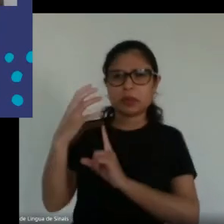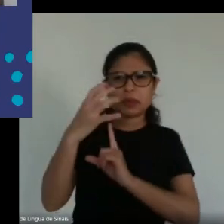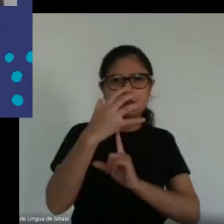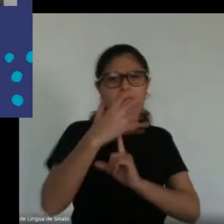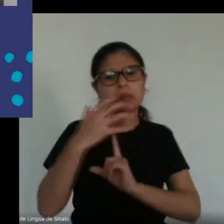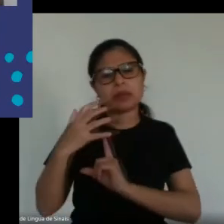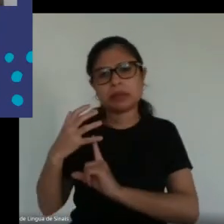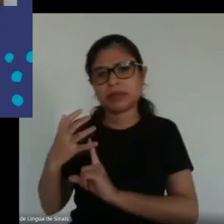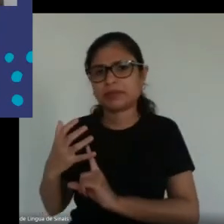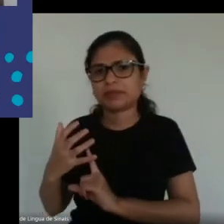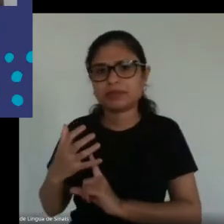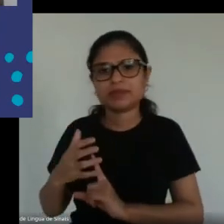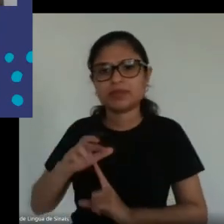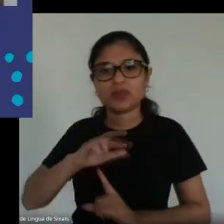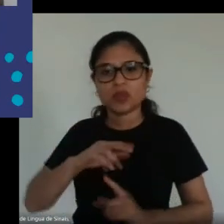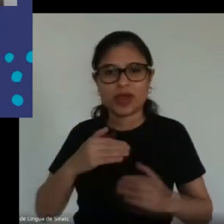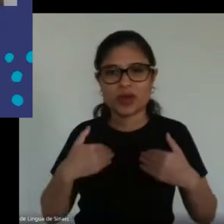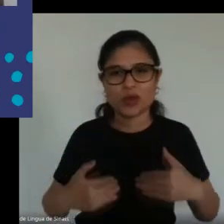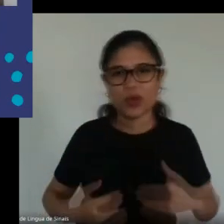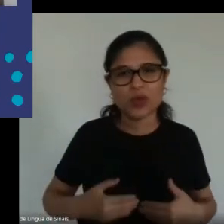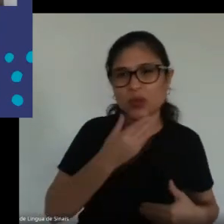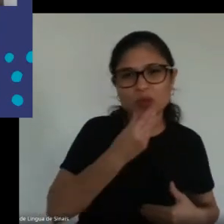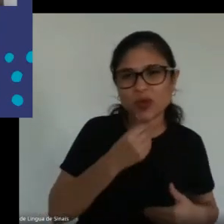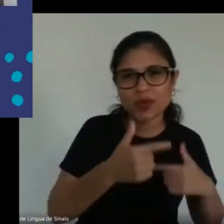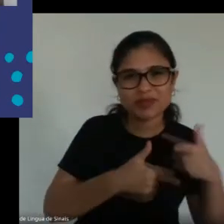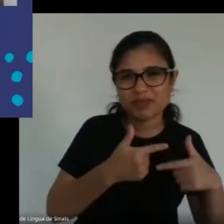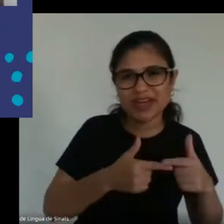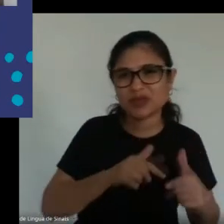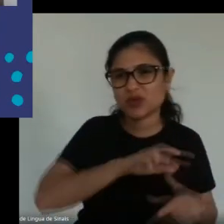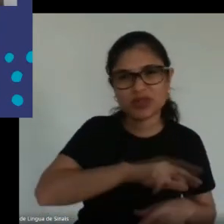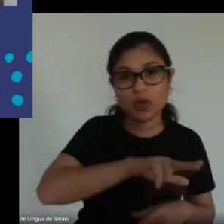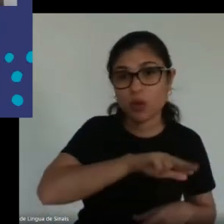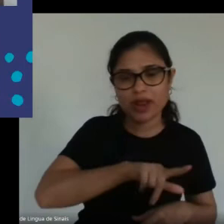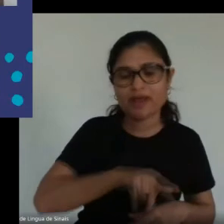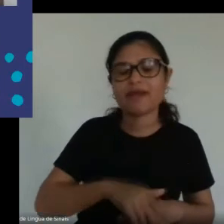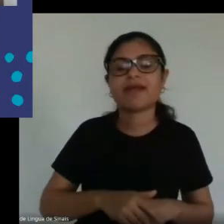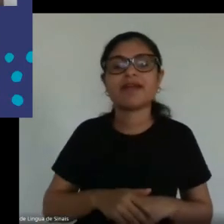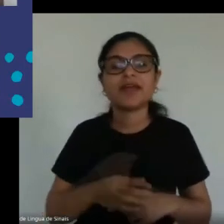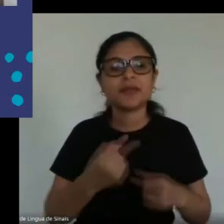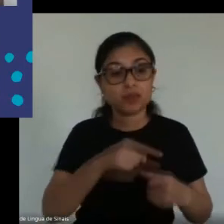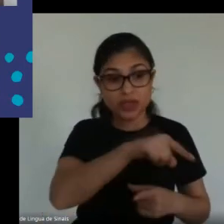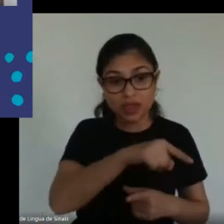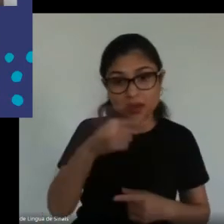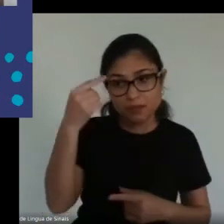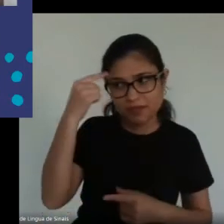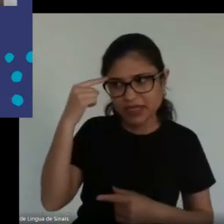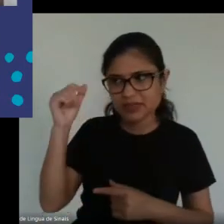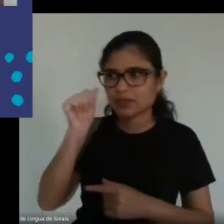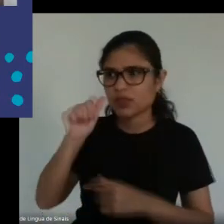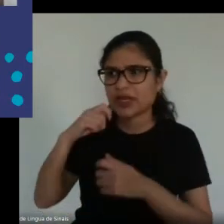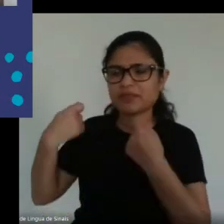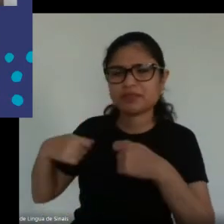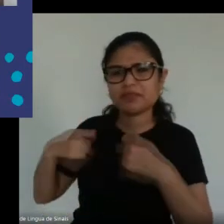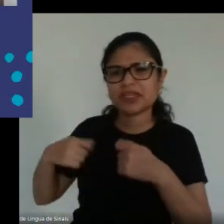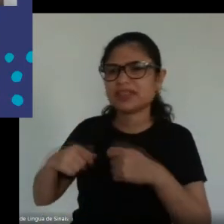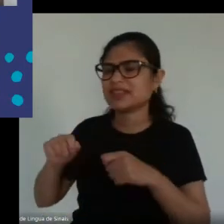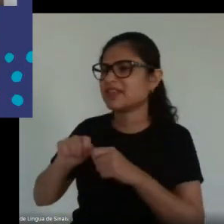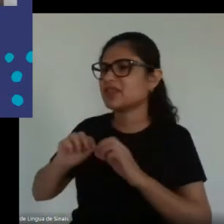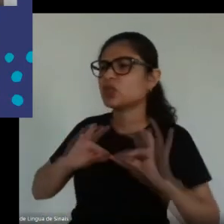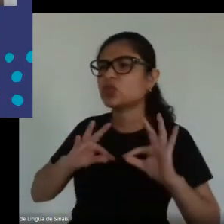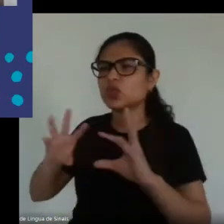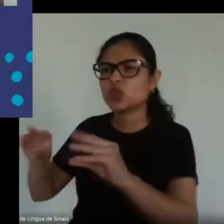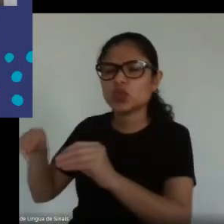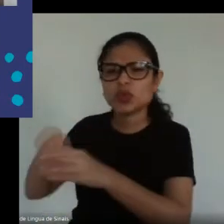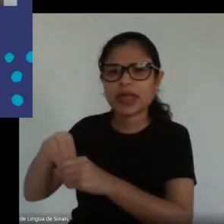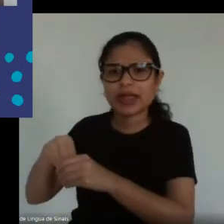corpo do homem. Não é no corpo do homem trabalhador, que continua achando que a mulher tem que fazer tudo dentro de casa e que ele não tem que